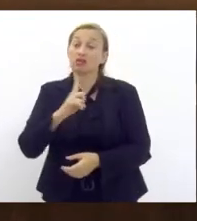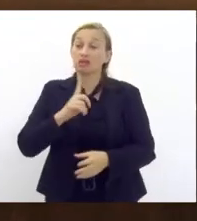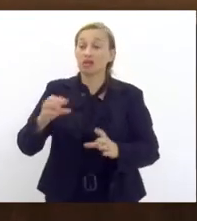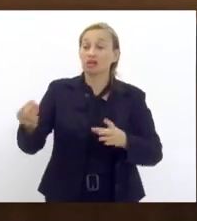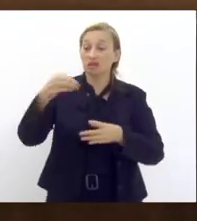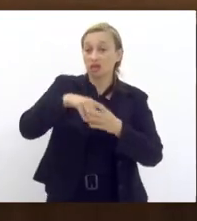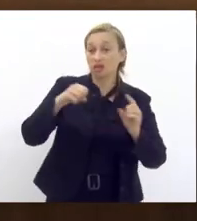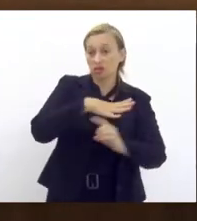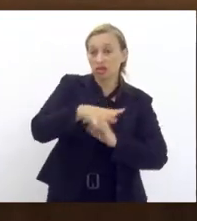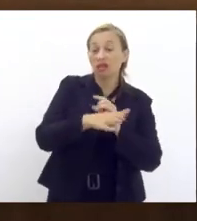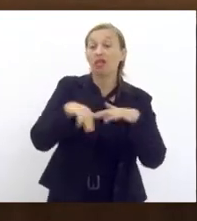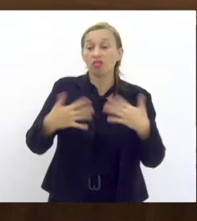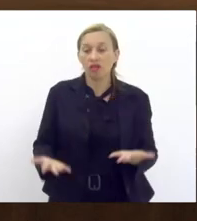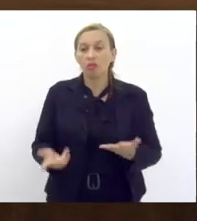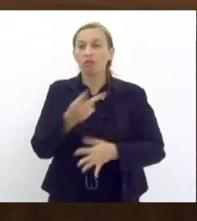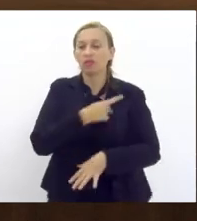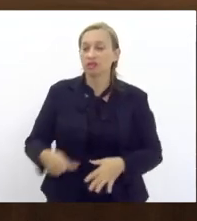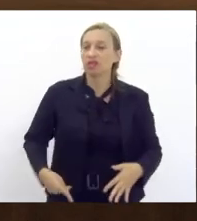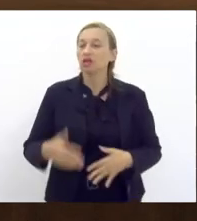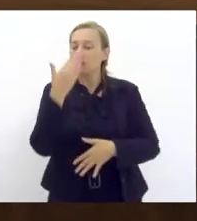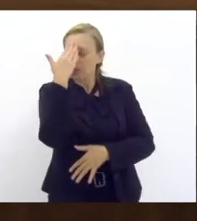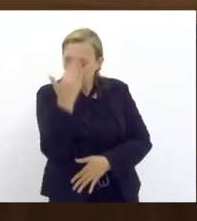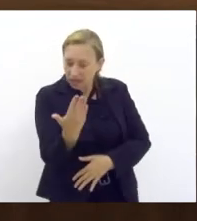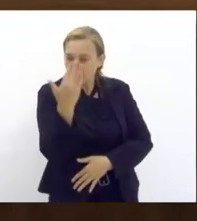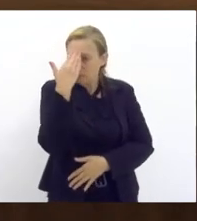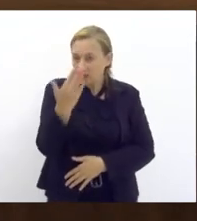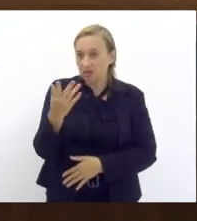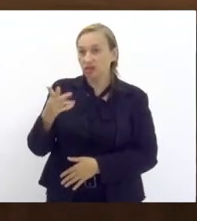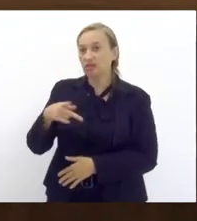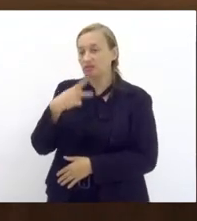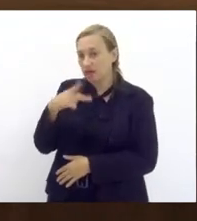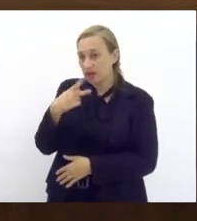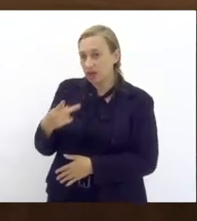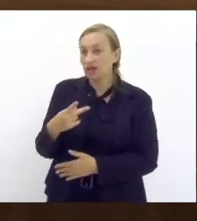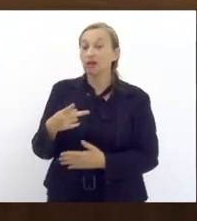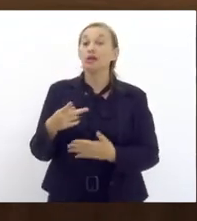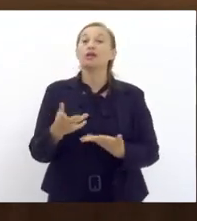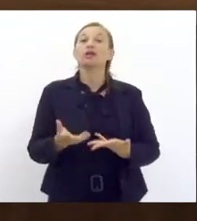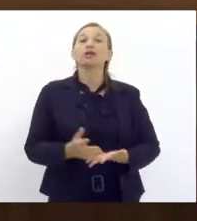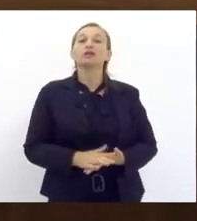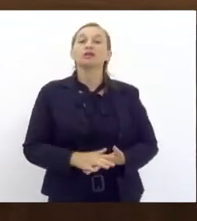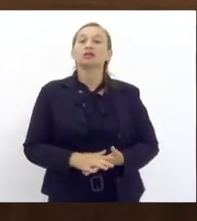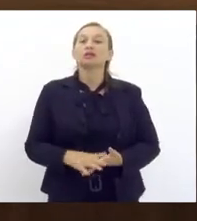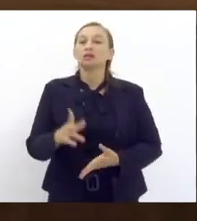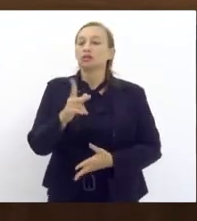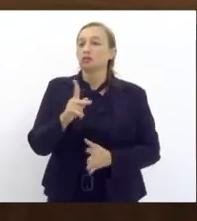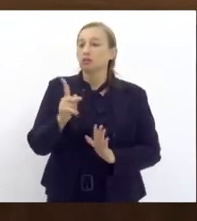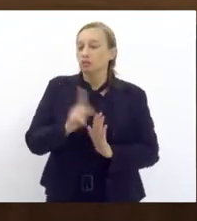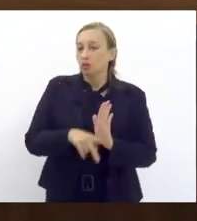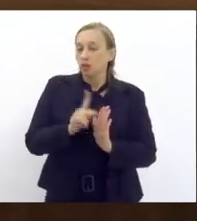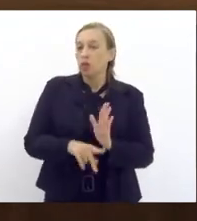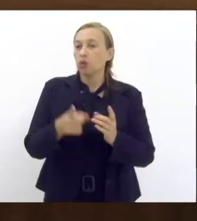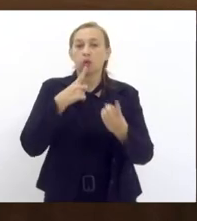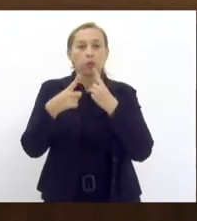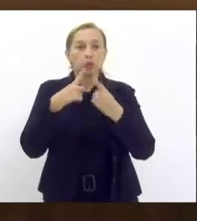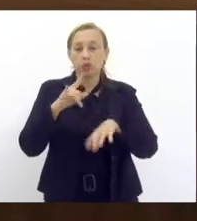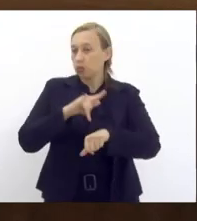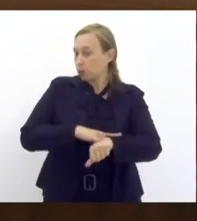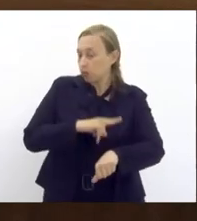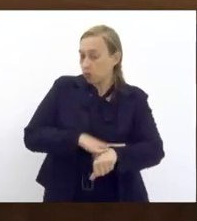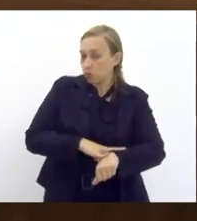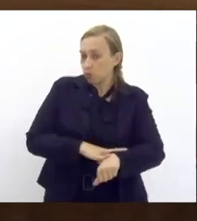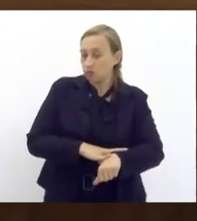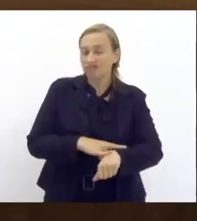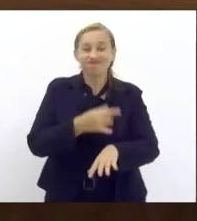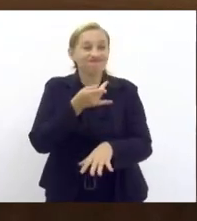sociedade. Então, presidenta, muito obrigado. Eu só queria fazer esse esclarecimento para dizer que o projeto não discute banheiro, que o projeto não